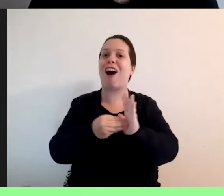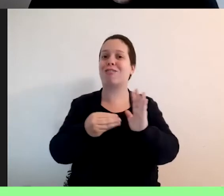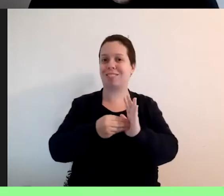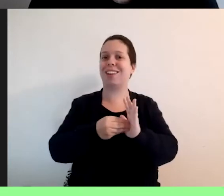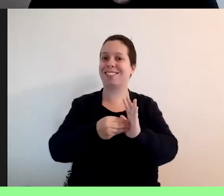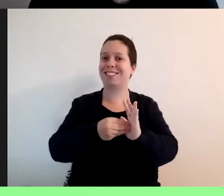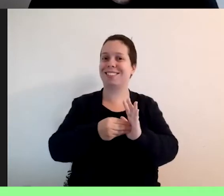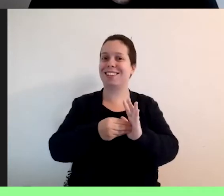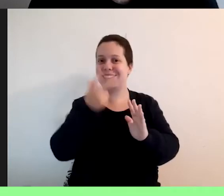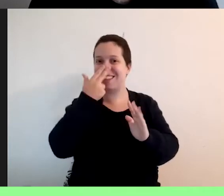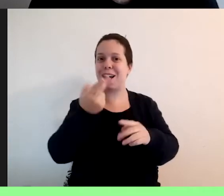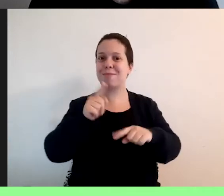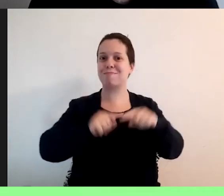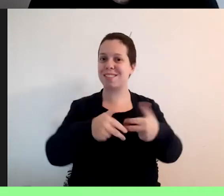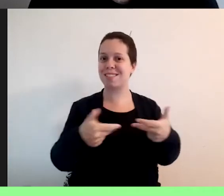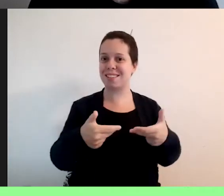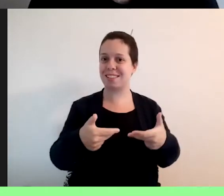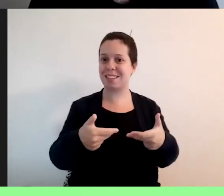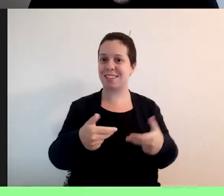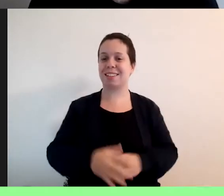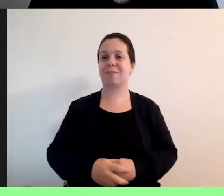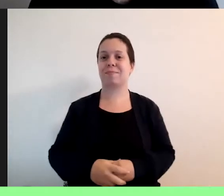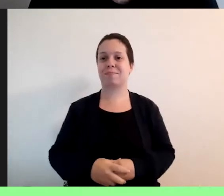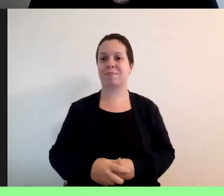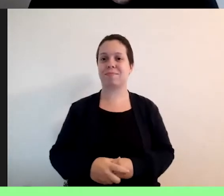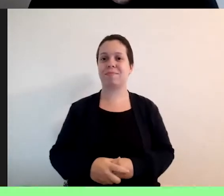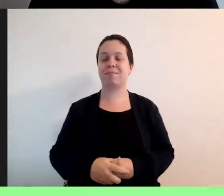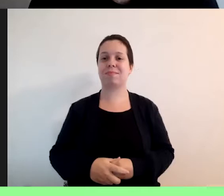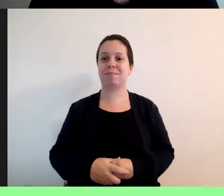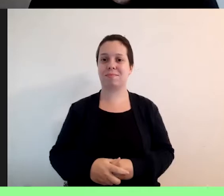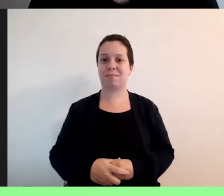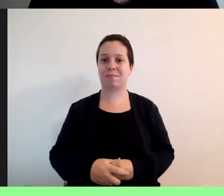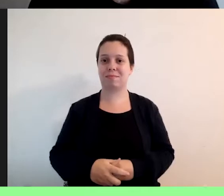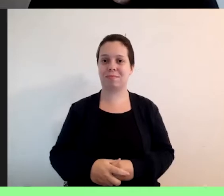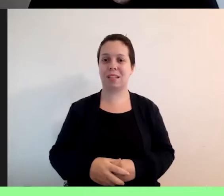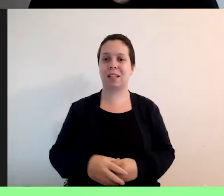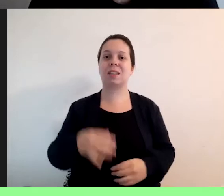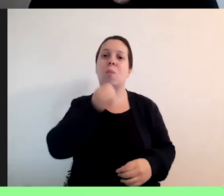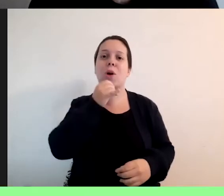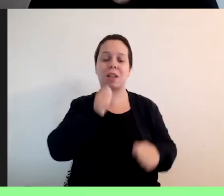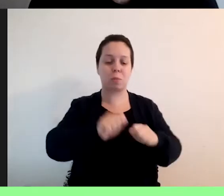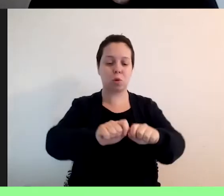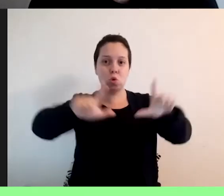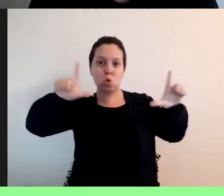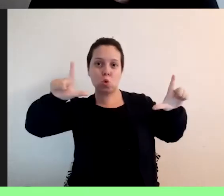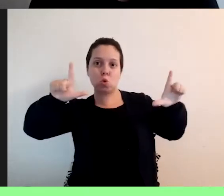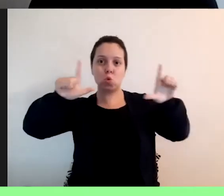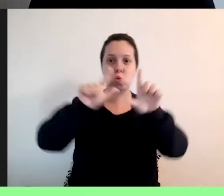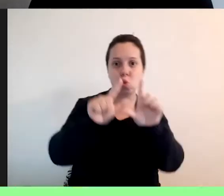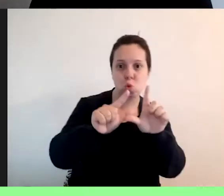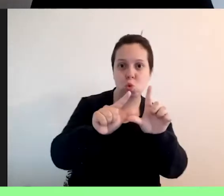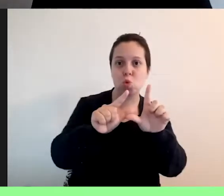específicas. Zoom, que eu não preciso ativar. Zoom Out, Zoom, que eu não preciso ativar.